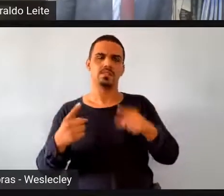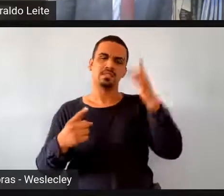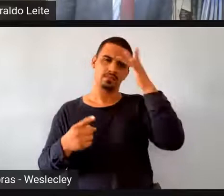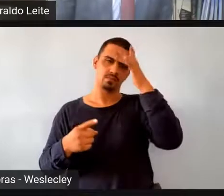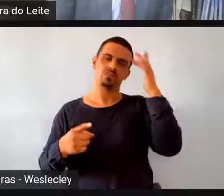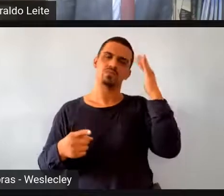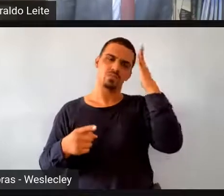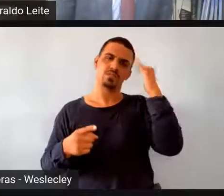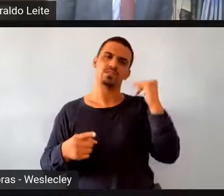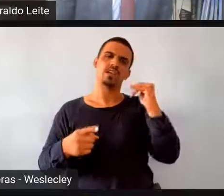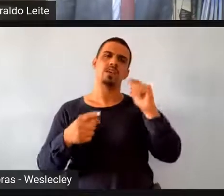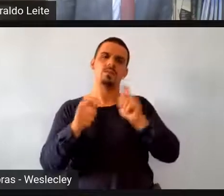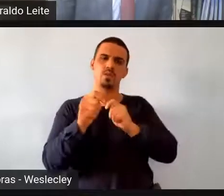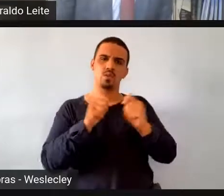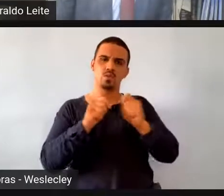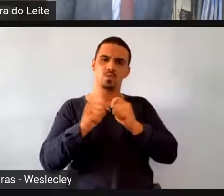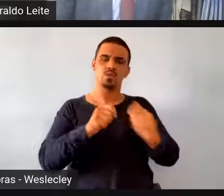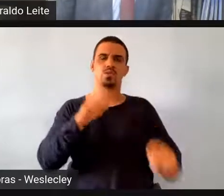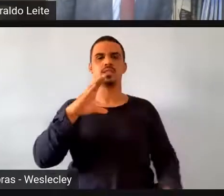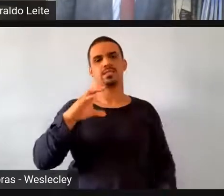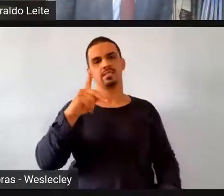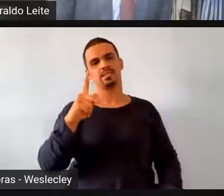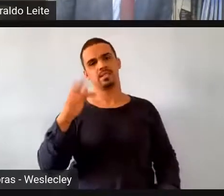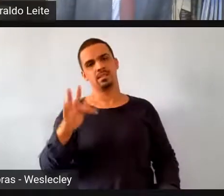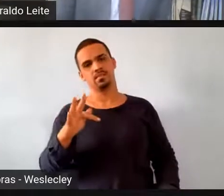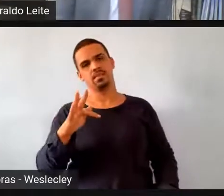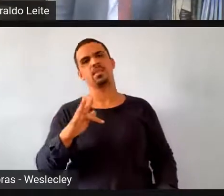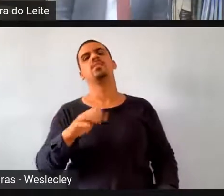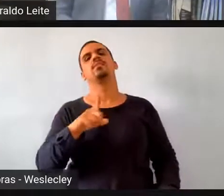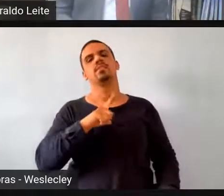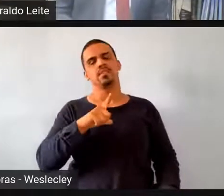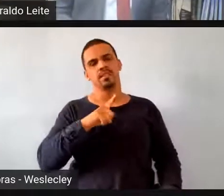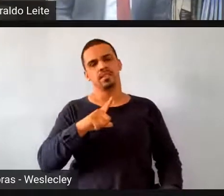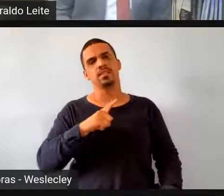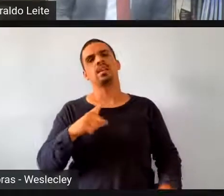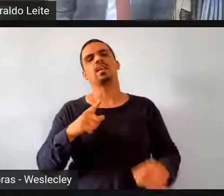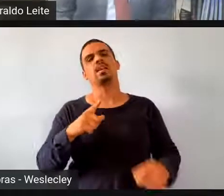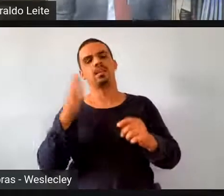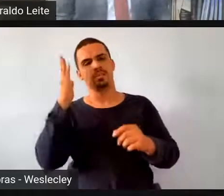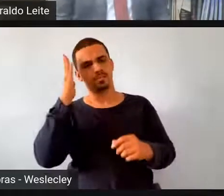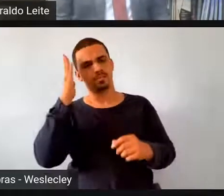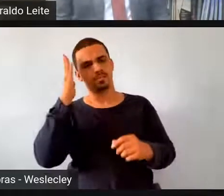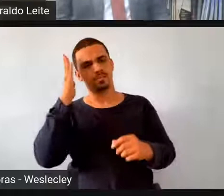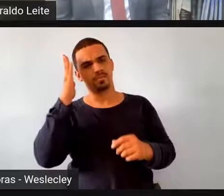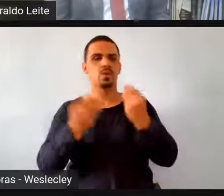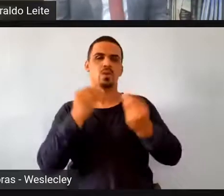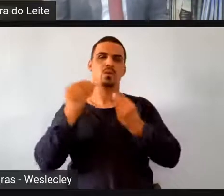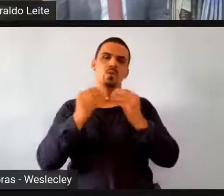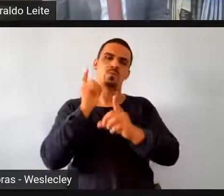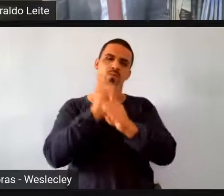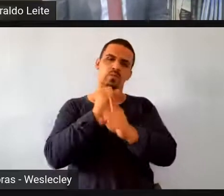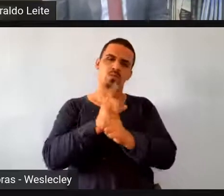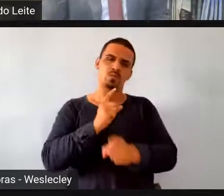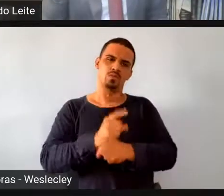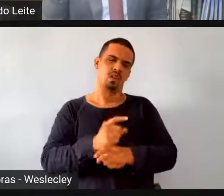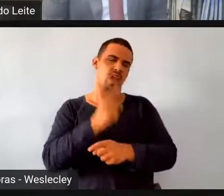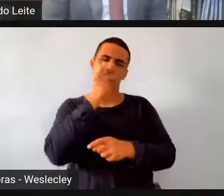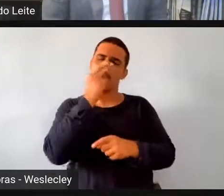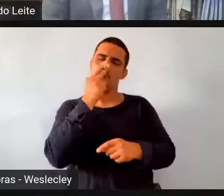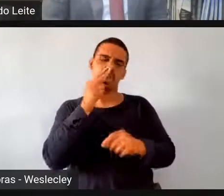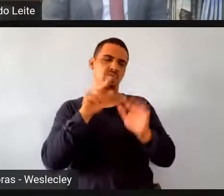controle de CPF e tal na identificação das fontes de quem doou no crowdfunding. Eu acho que é